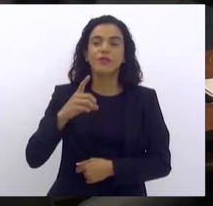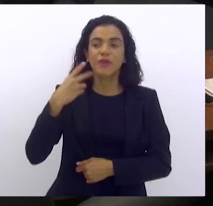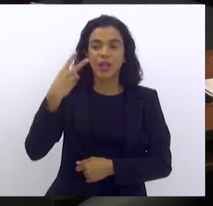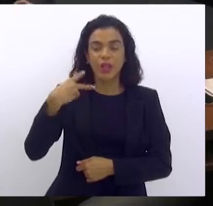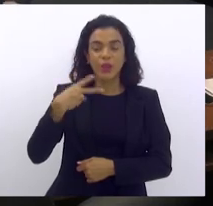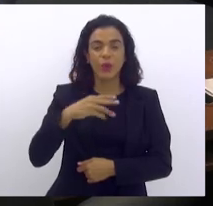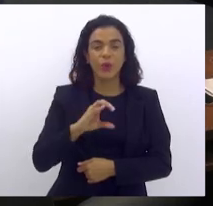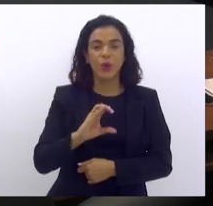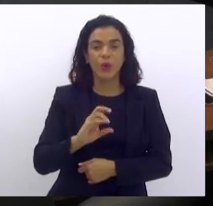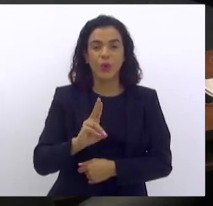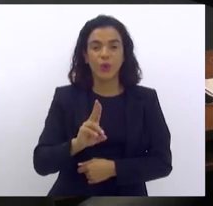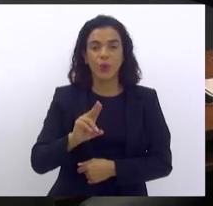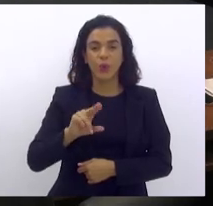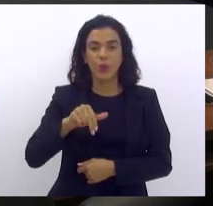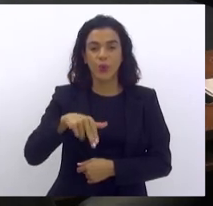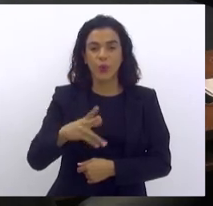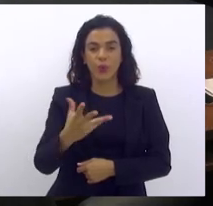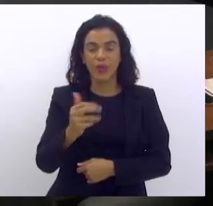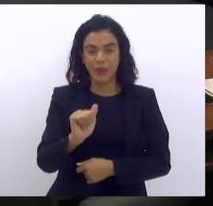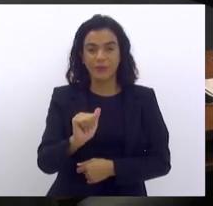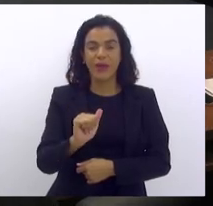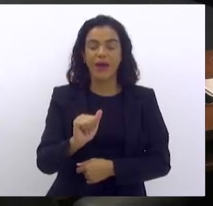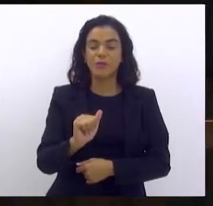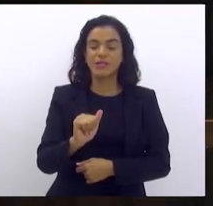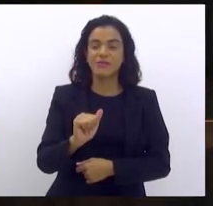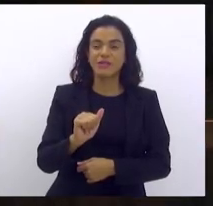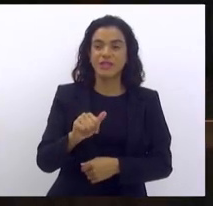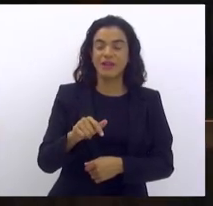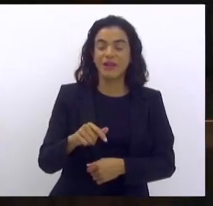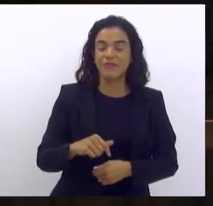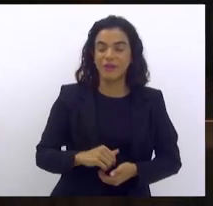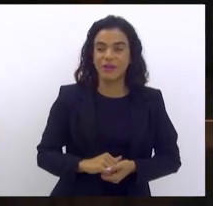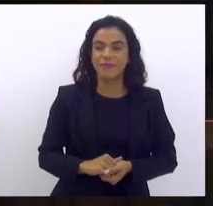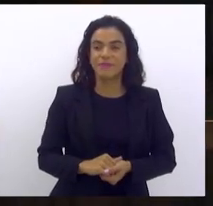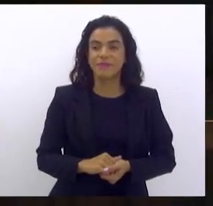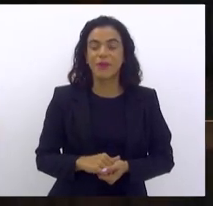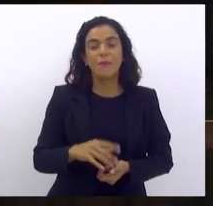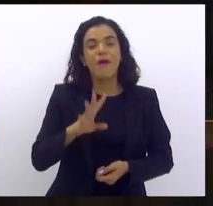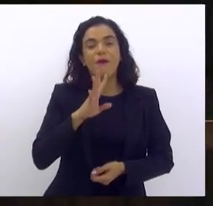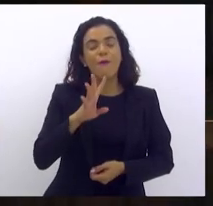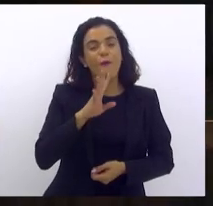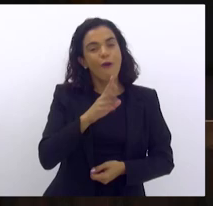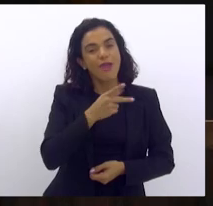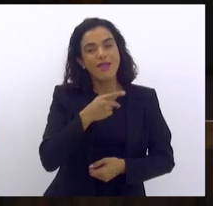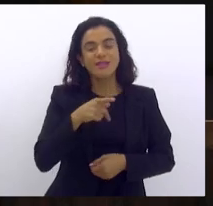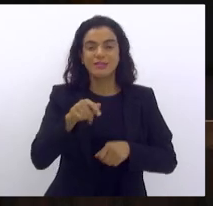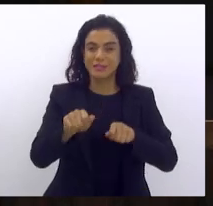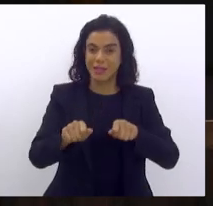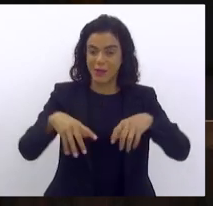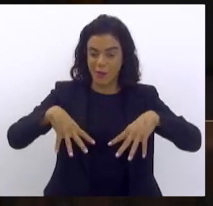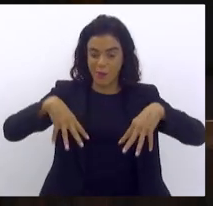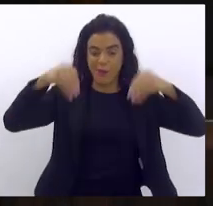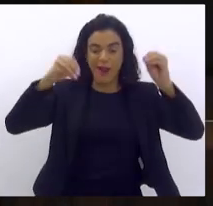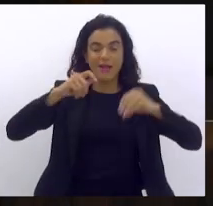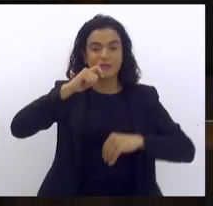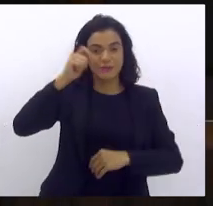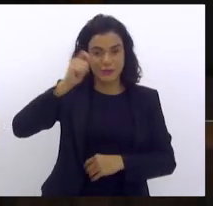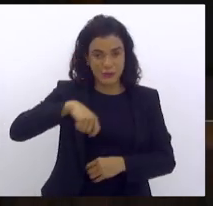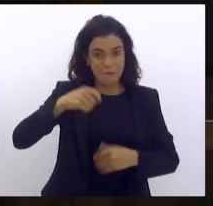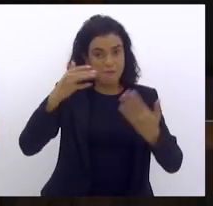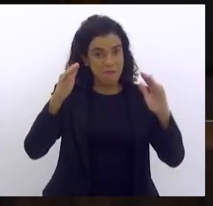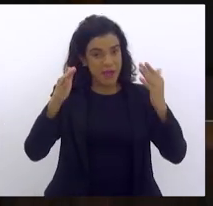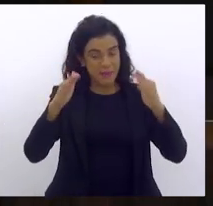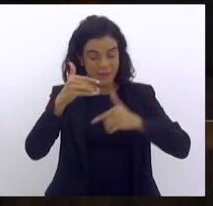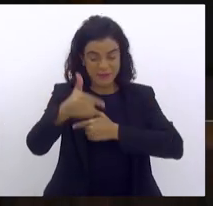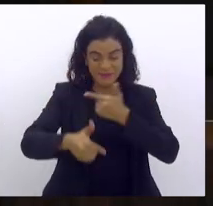trazendo as crianças em caravana para conhecer aqui o Rio de Janeiro, conhecer o plenário antigo lá. Parabéns pelo